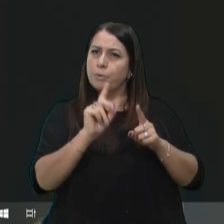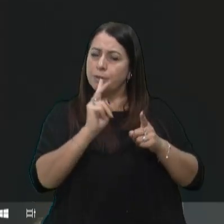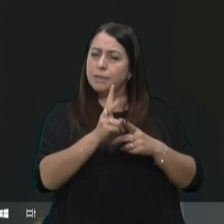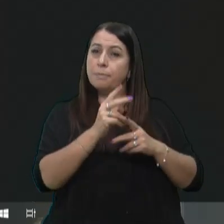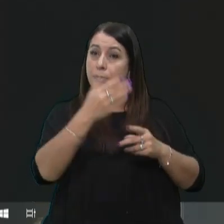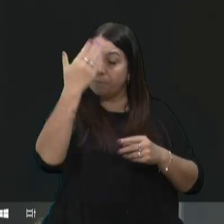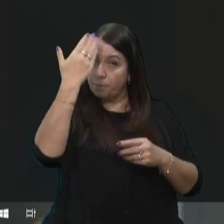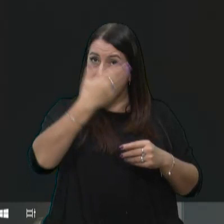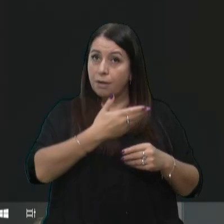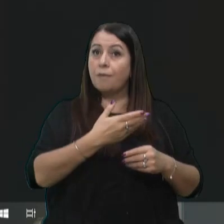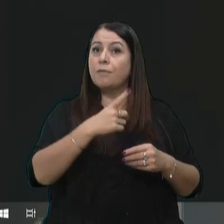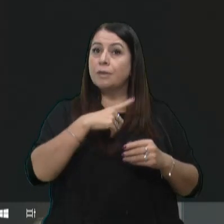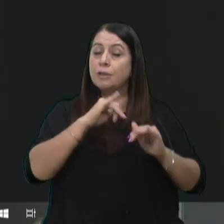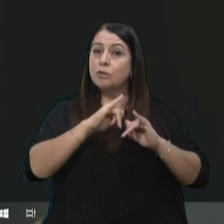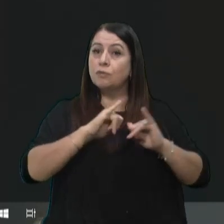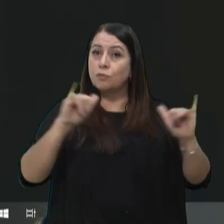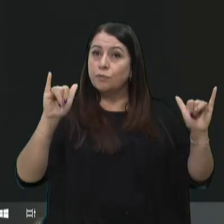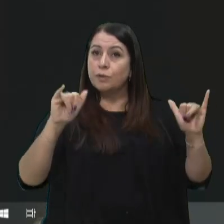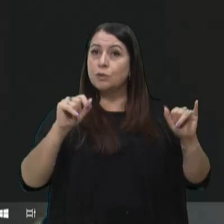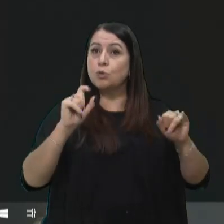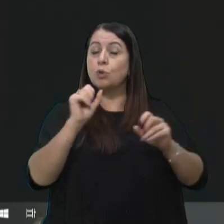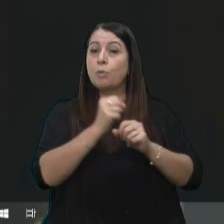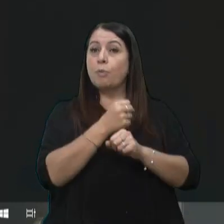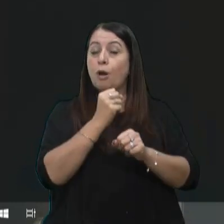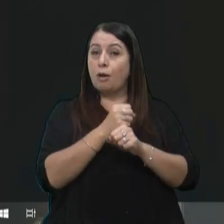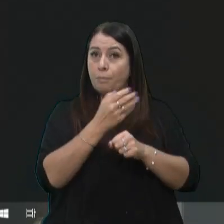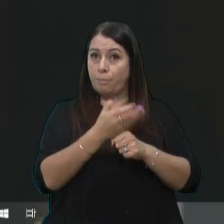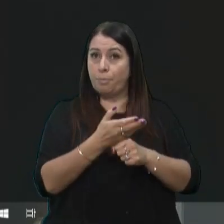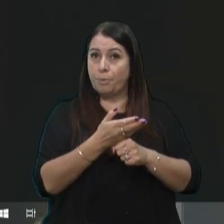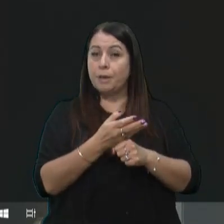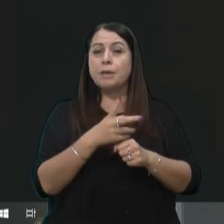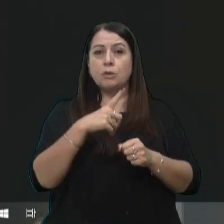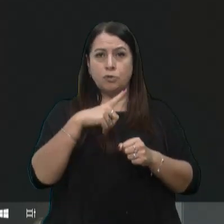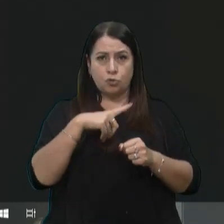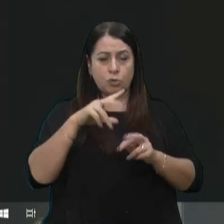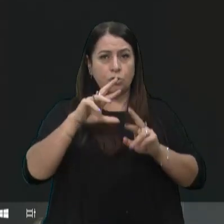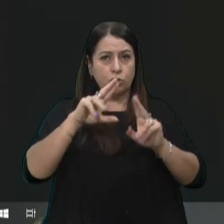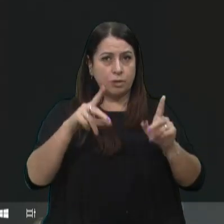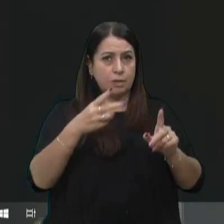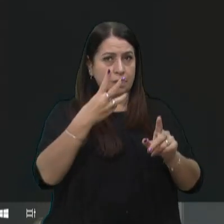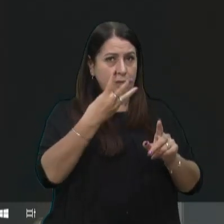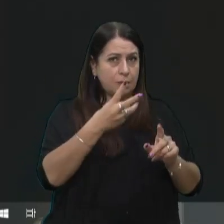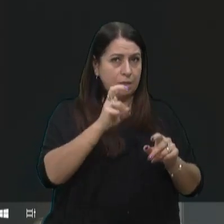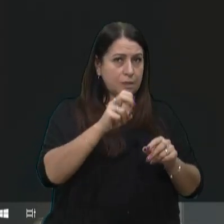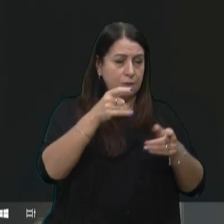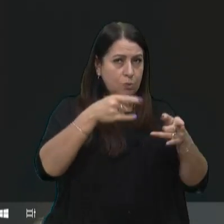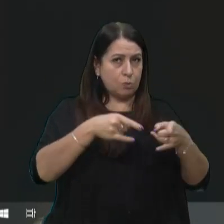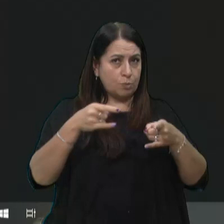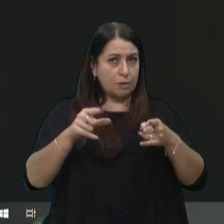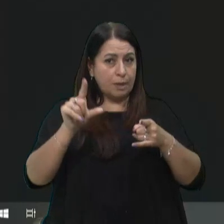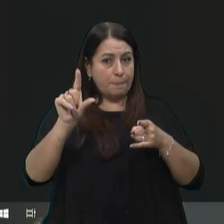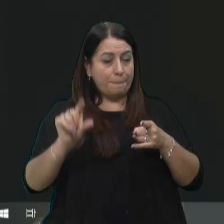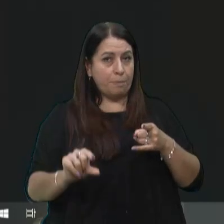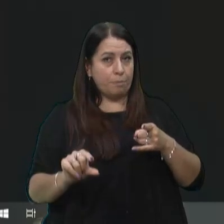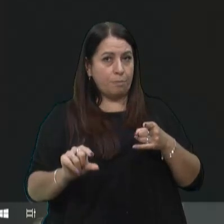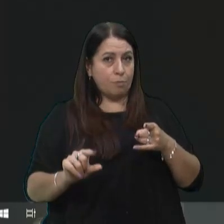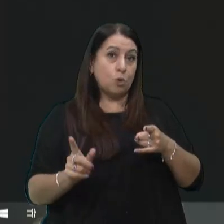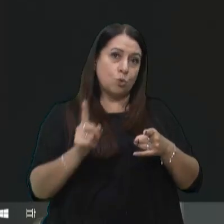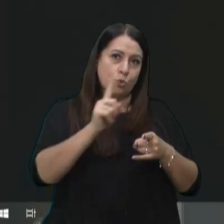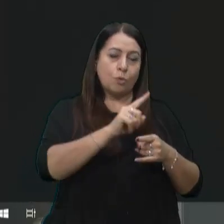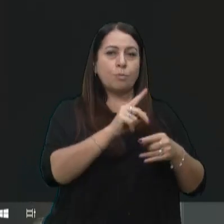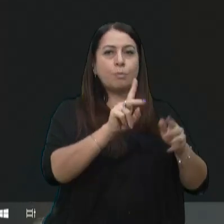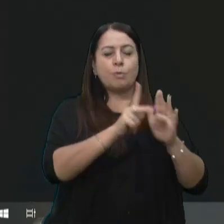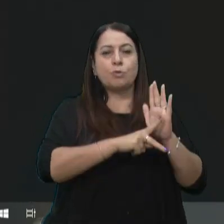constatou em divulgação sobre a obra ou seja haveria uma diferença de 35 leitos a menos em relação